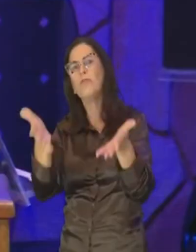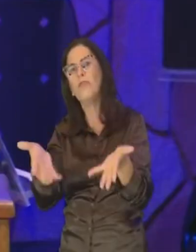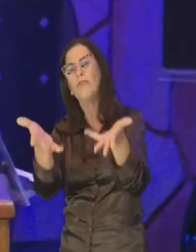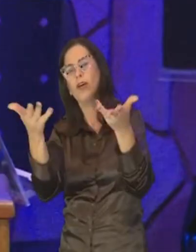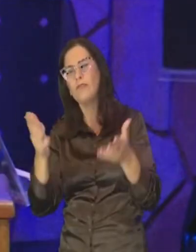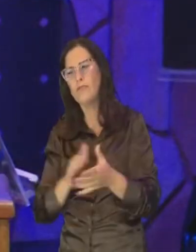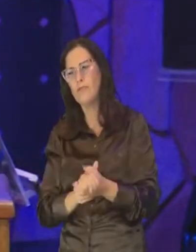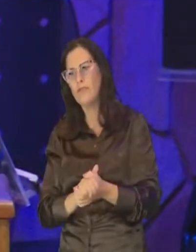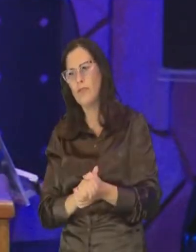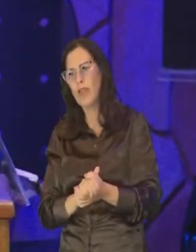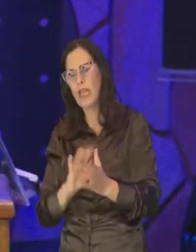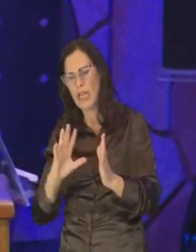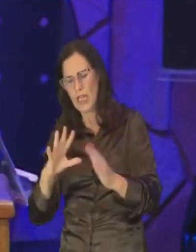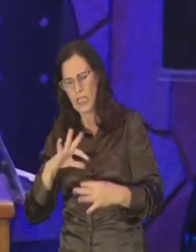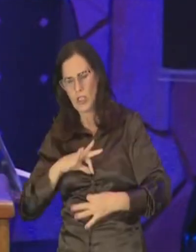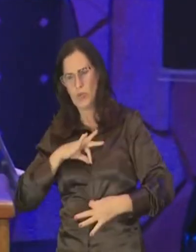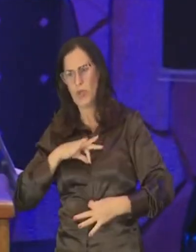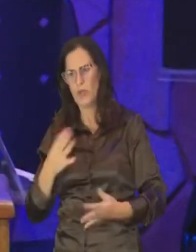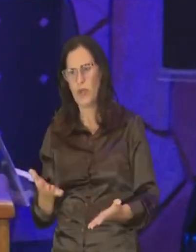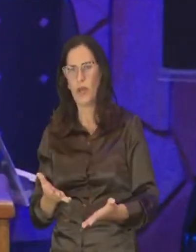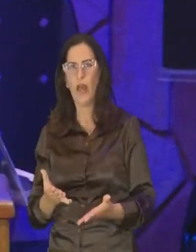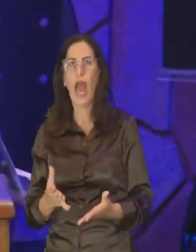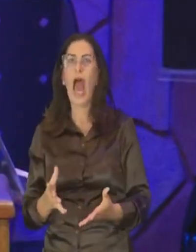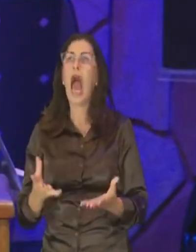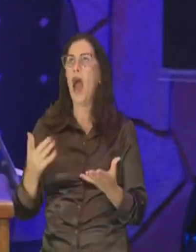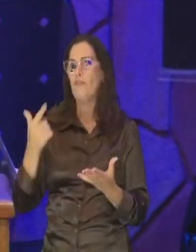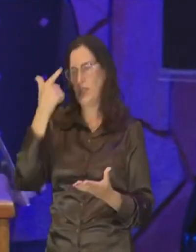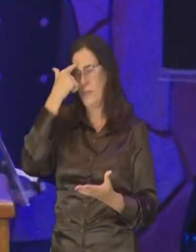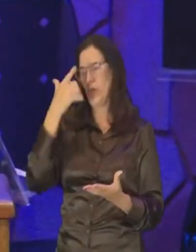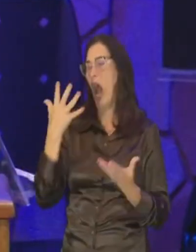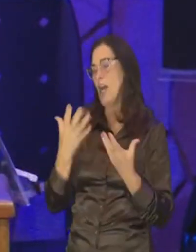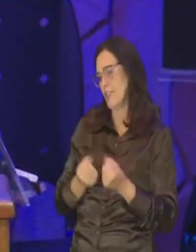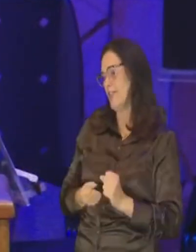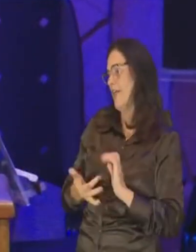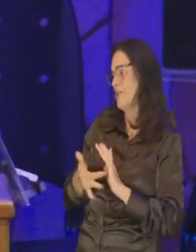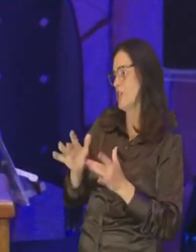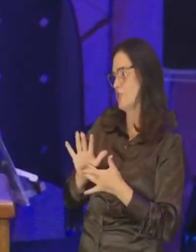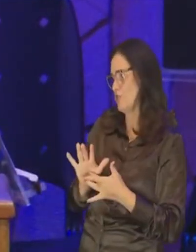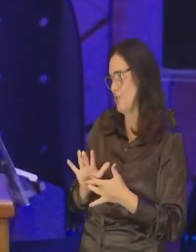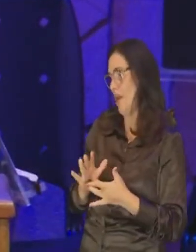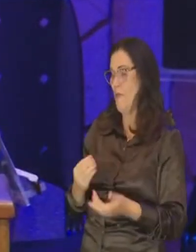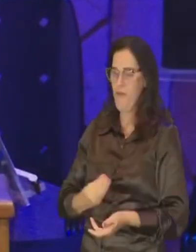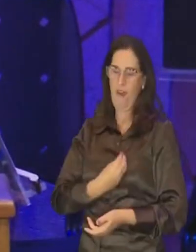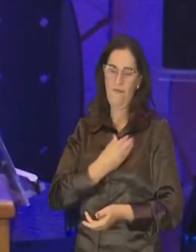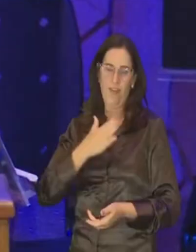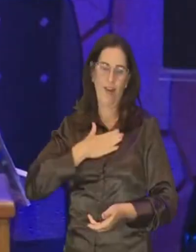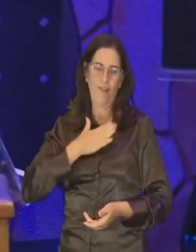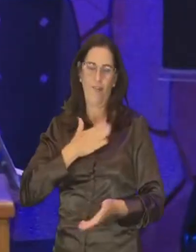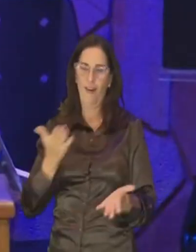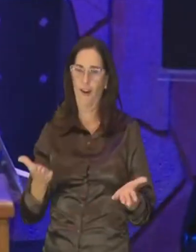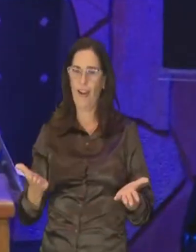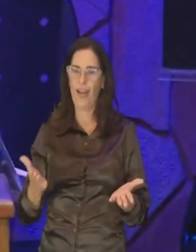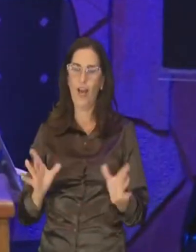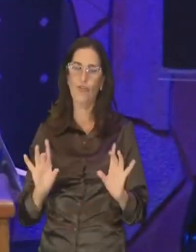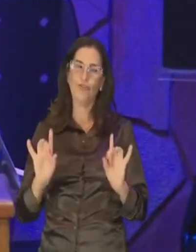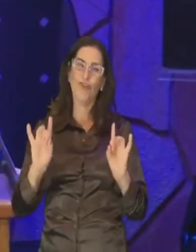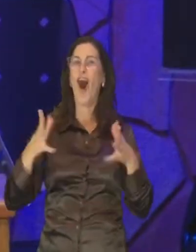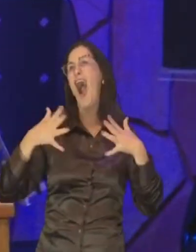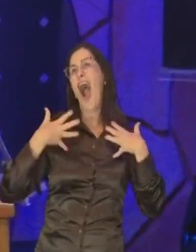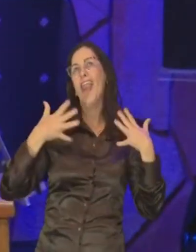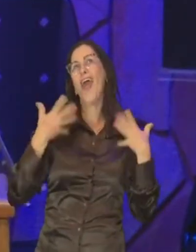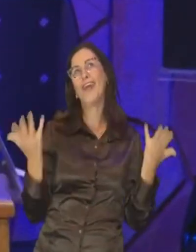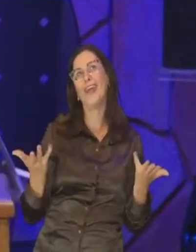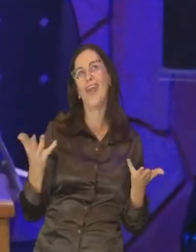Se você pensou que você iria aceitar a Jesus e a sua vida iria então ter apenas a alegria que o